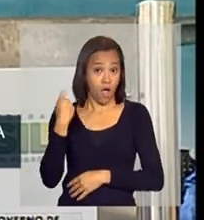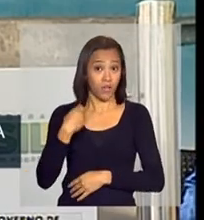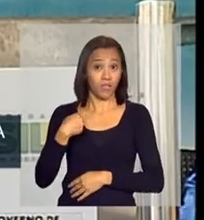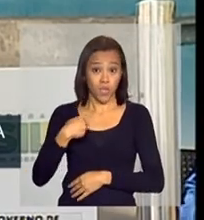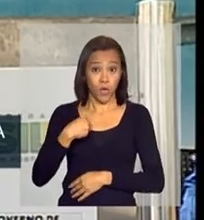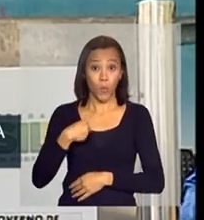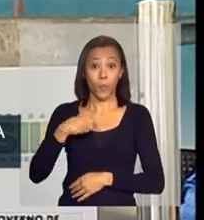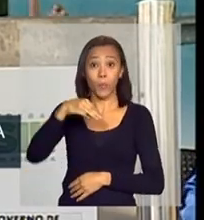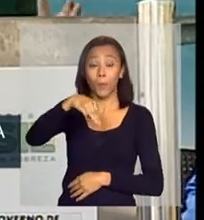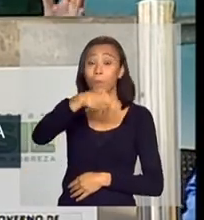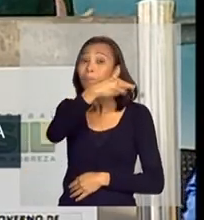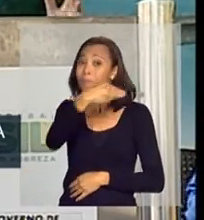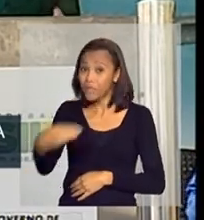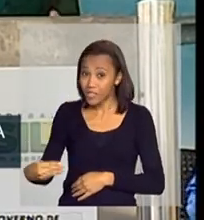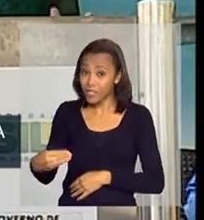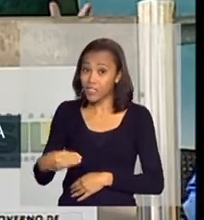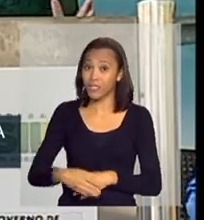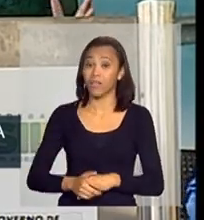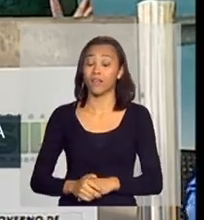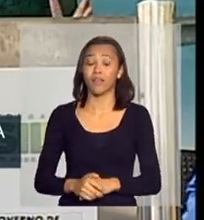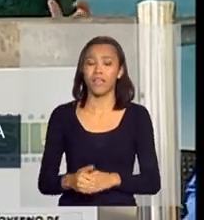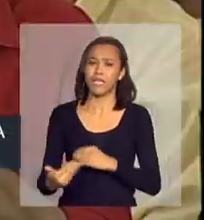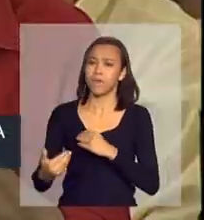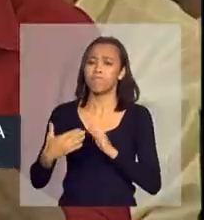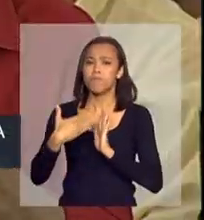e falava, eu quero uma ponte.